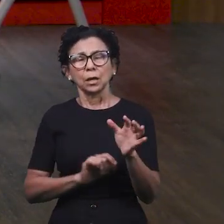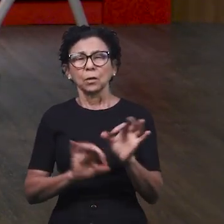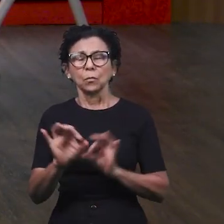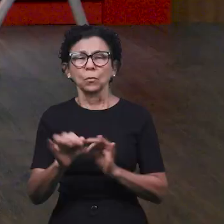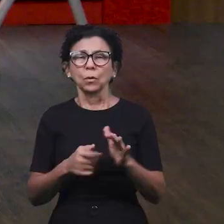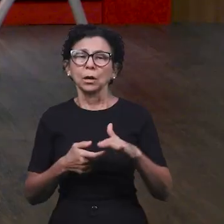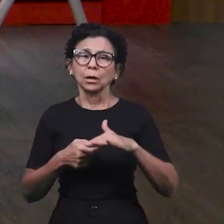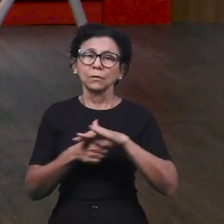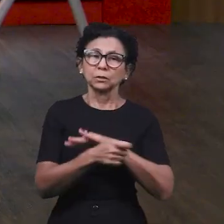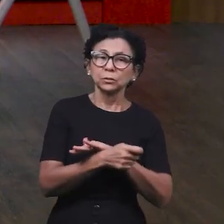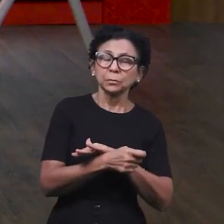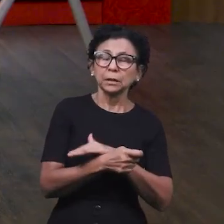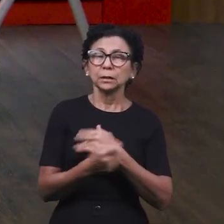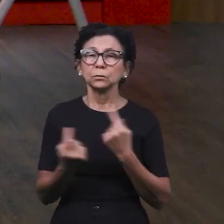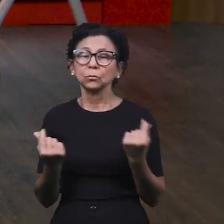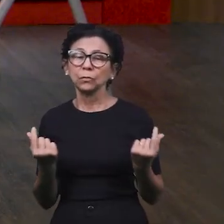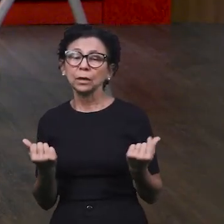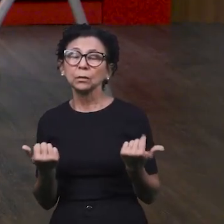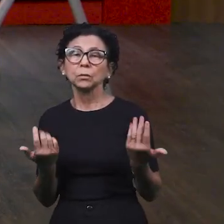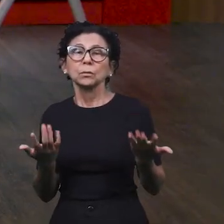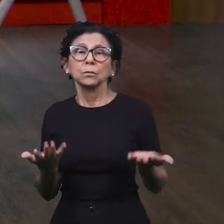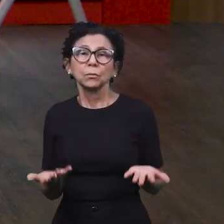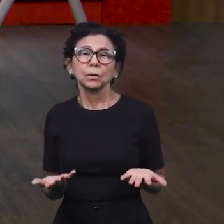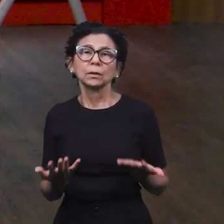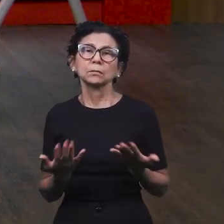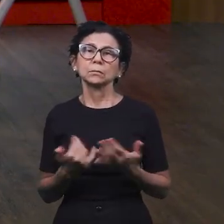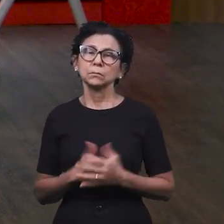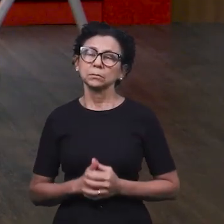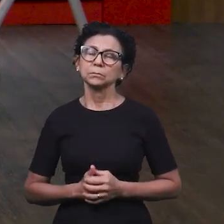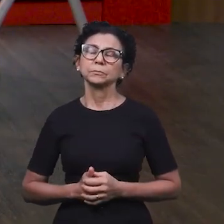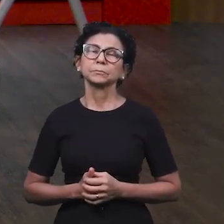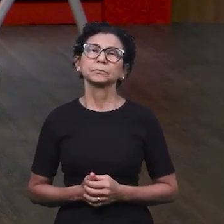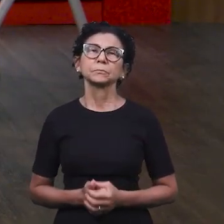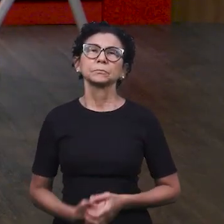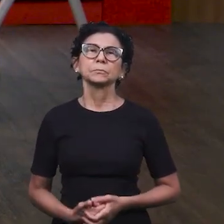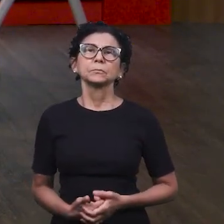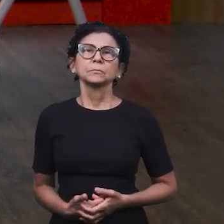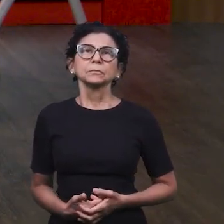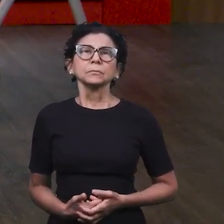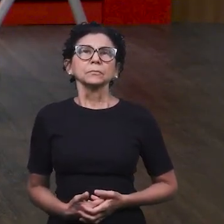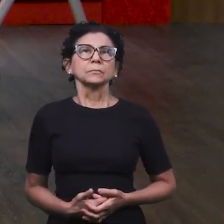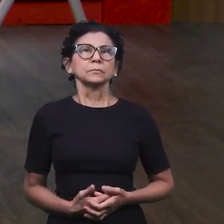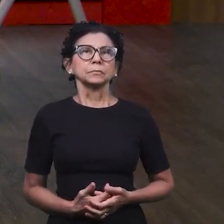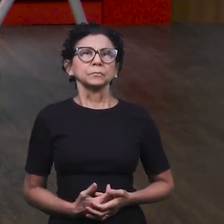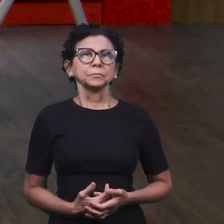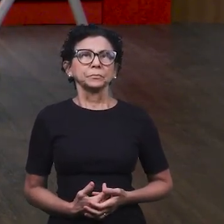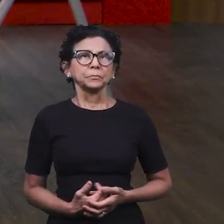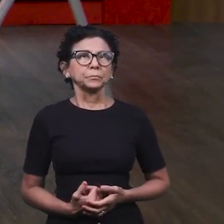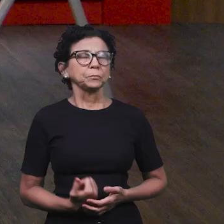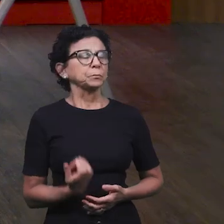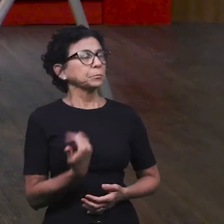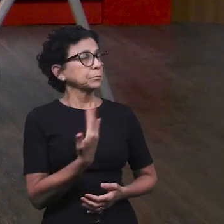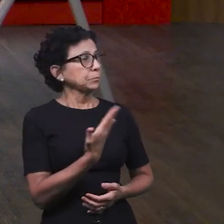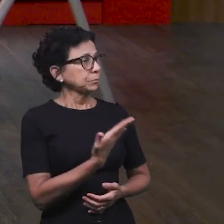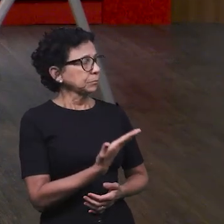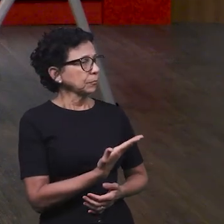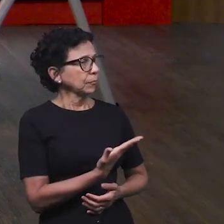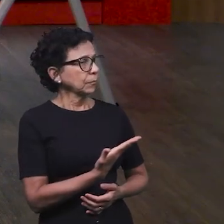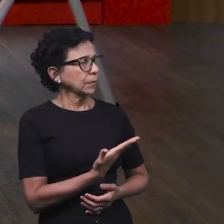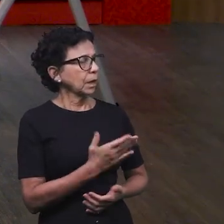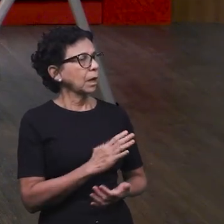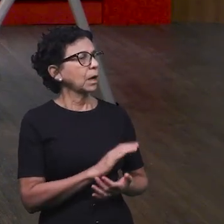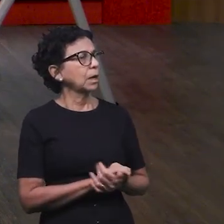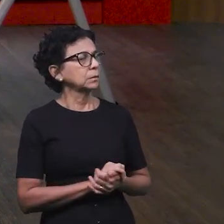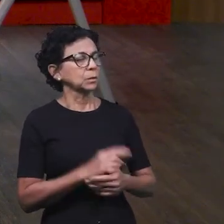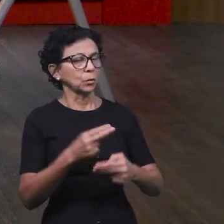vou aplicar. E assim conseguir ir executando posteriormente. Você está dizendo que Neemias, então, ele está planejando aqui a